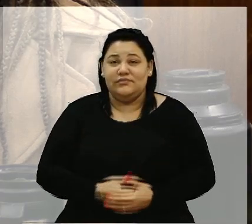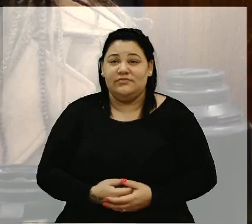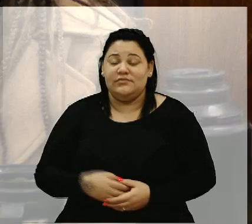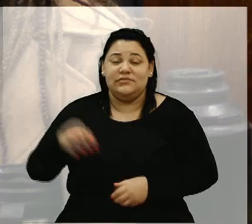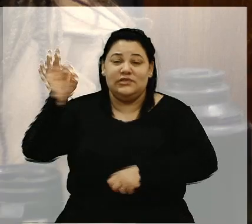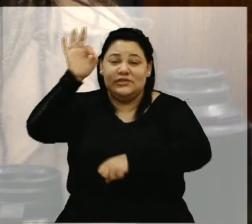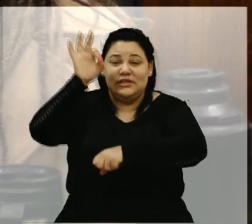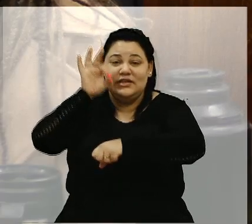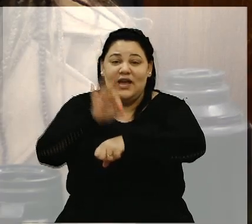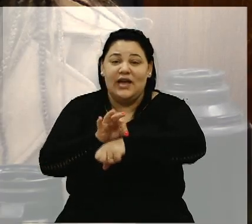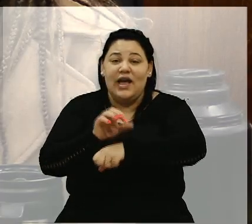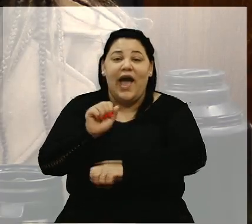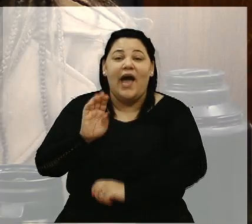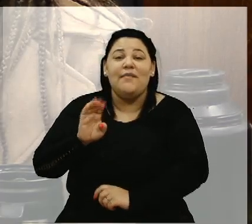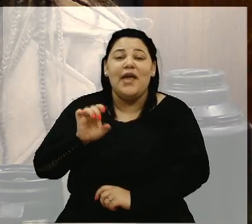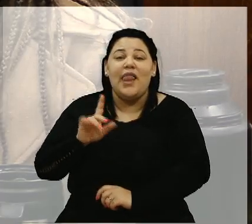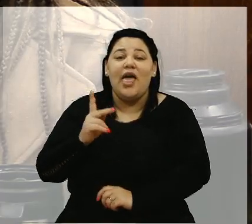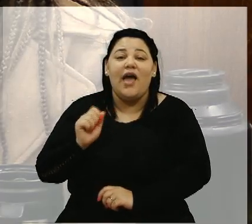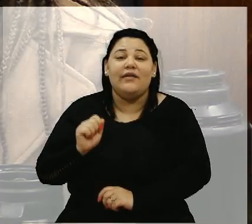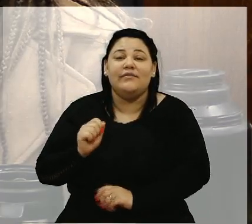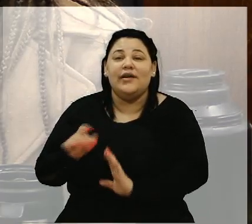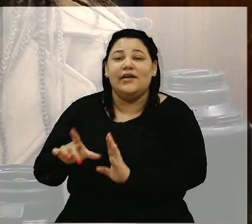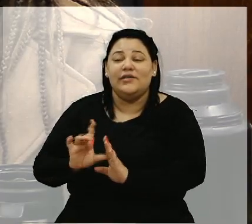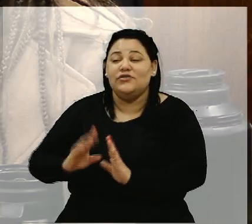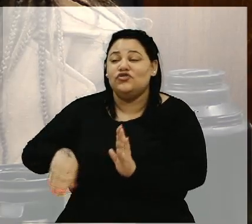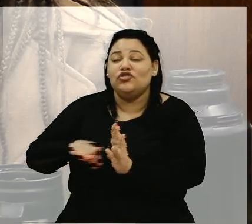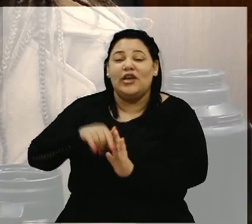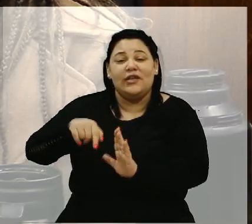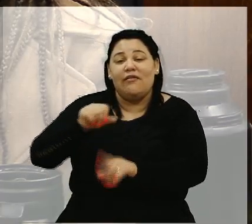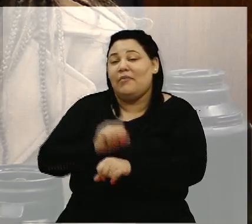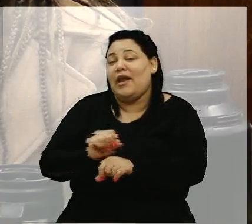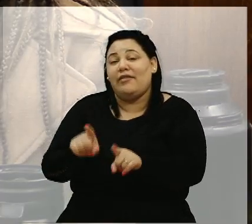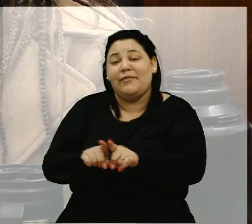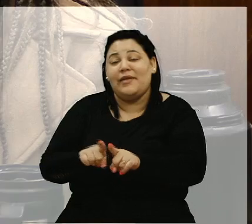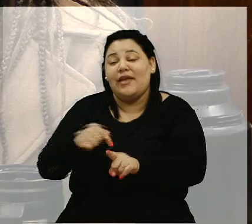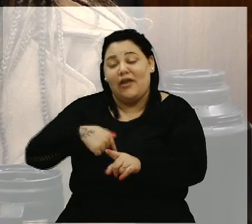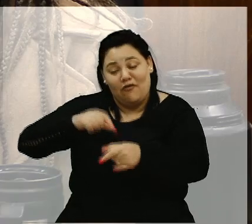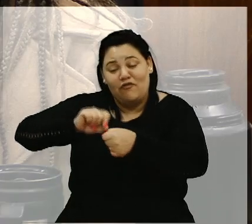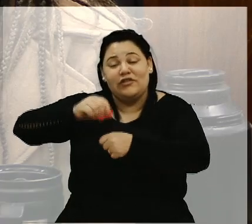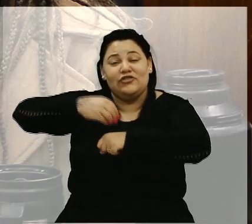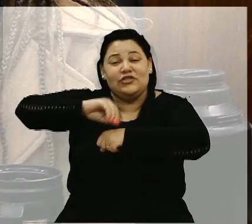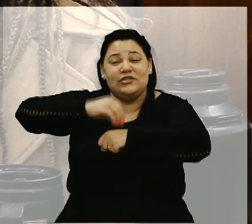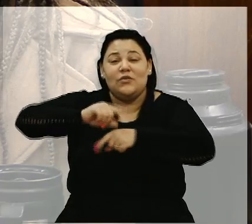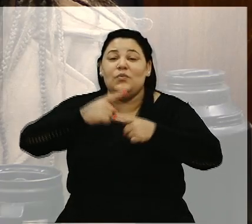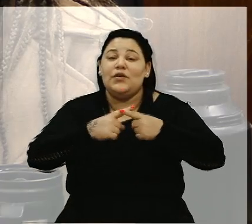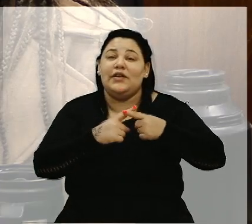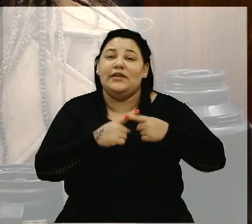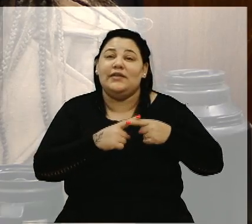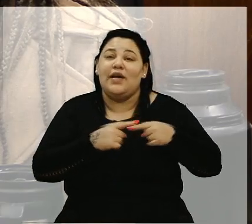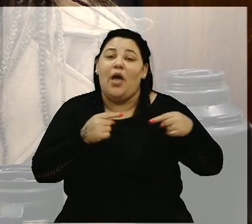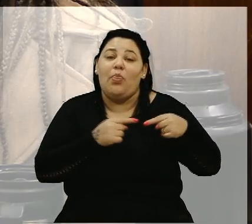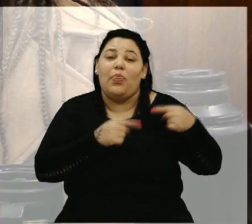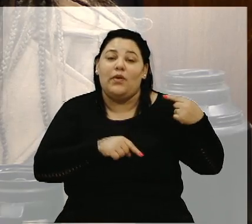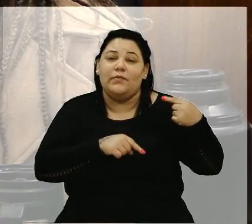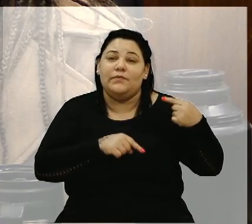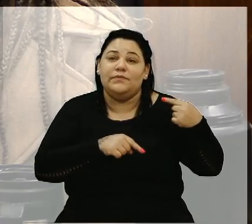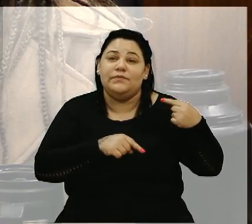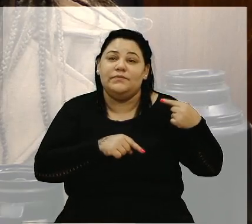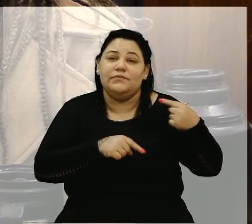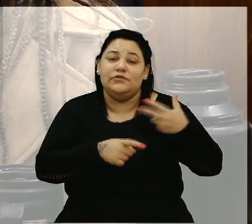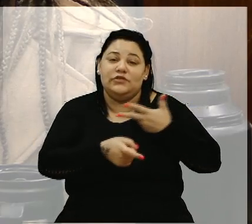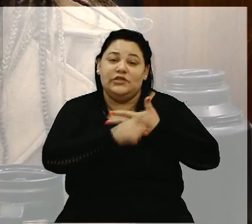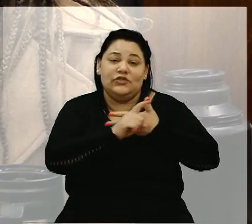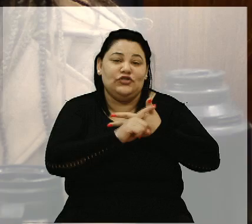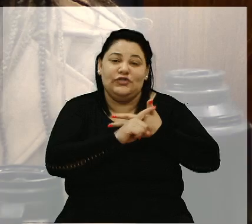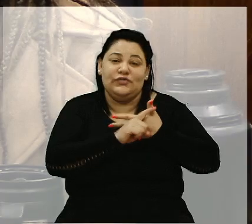vereadora, antes da senhora chegar aqui, que está lá parado. Também fiz como sugestão, porque era inconstitucional, do Executivo e não